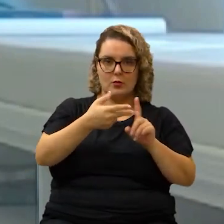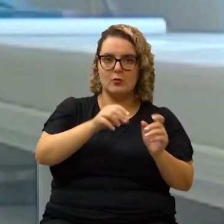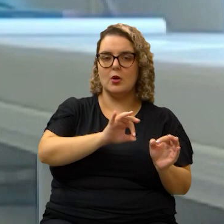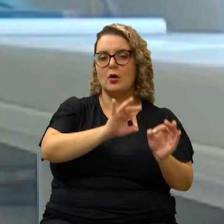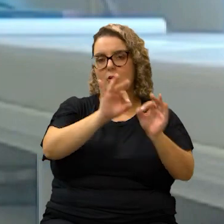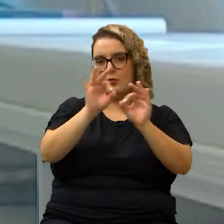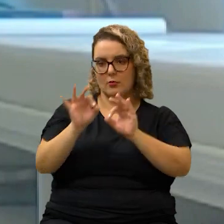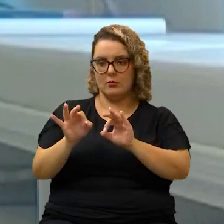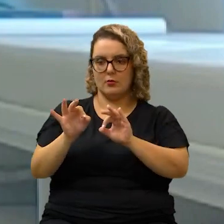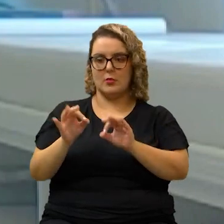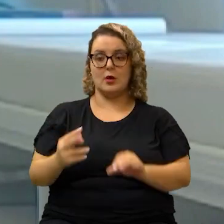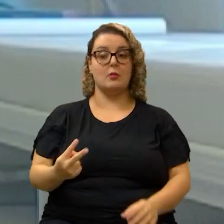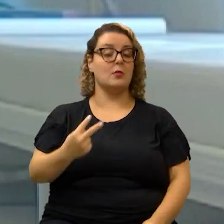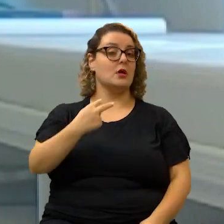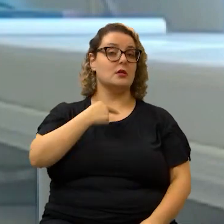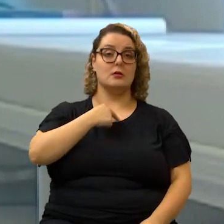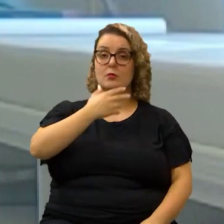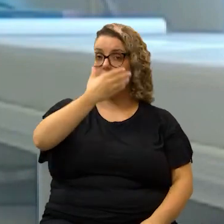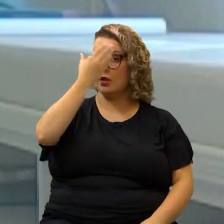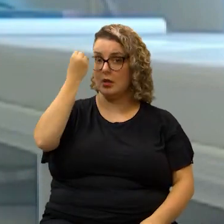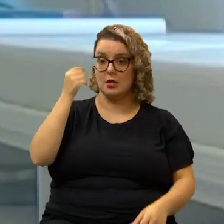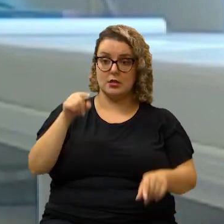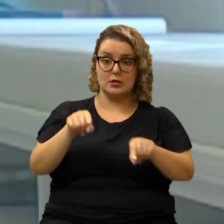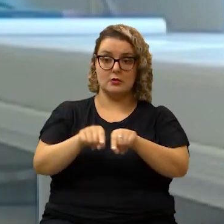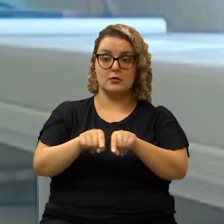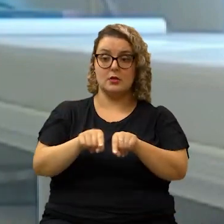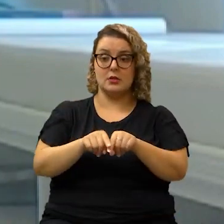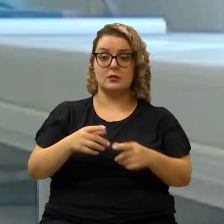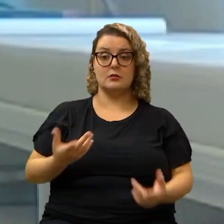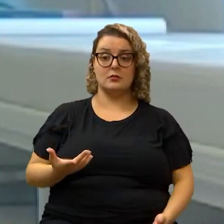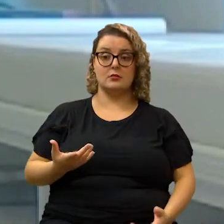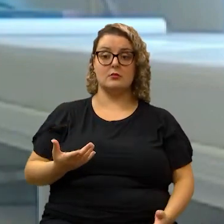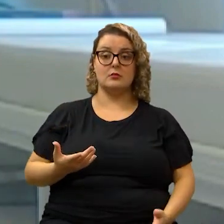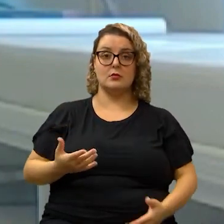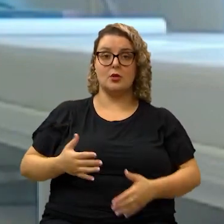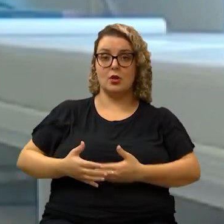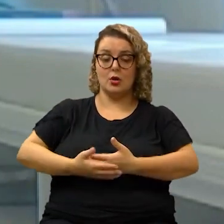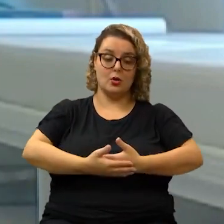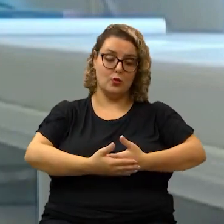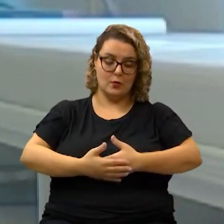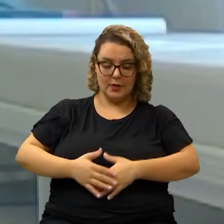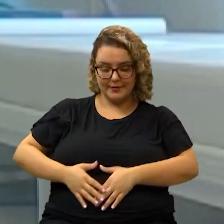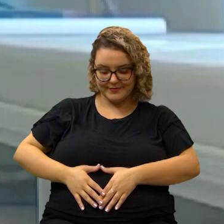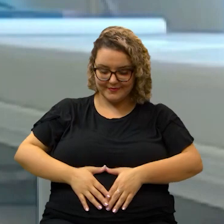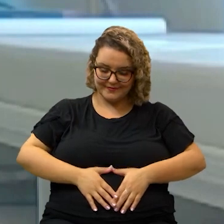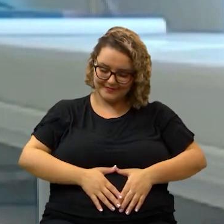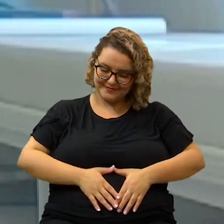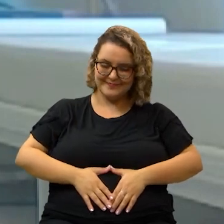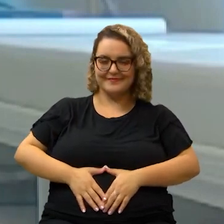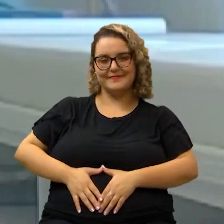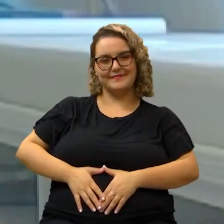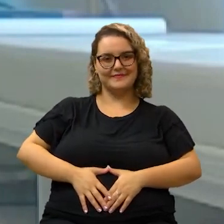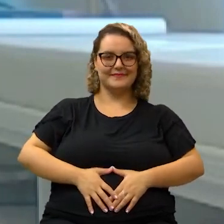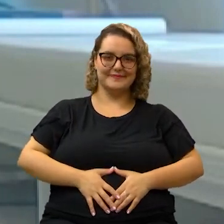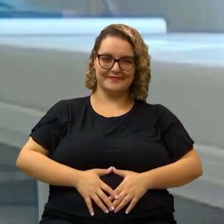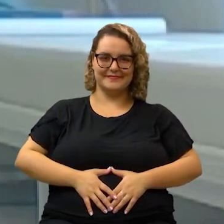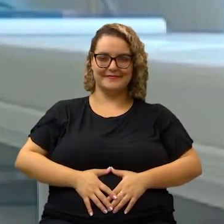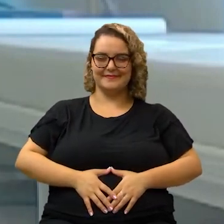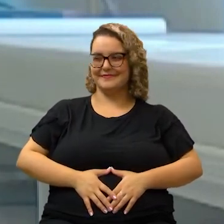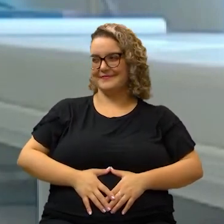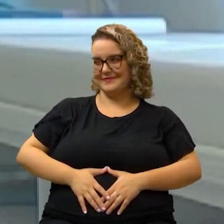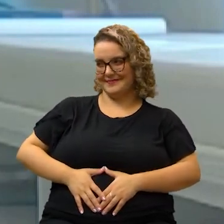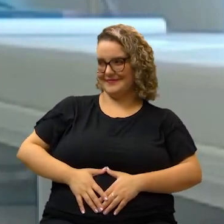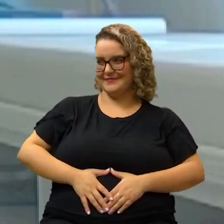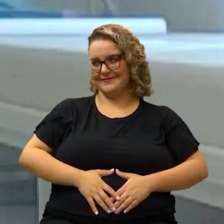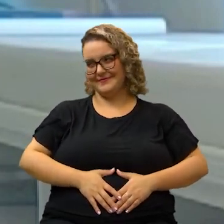que ela está com o bebê ali na barriguinha dela. E ela, quando esse bebê nascer, quem vai cuidar é um outro médico, que é